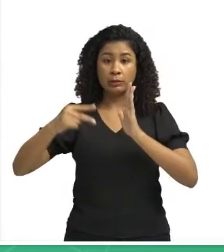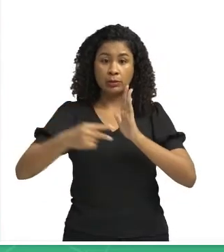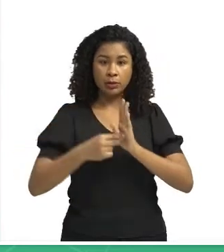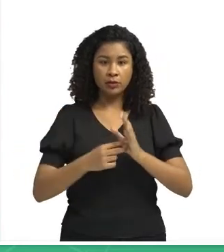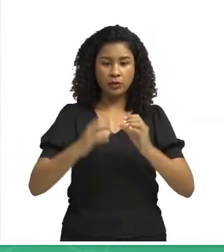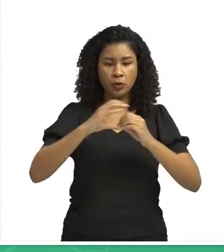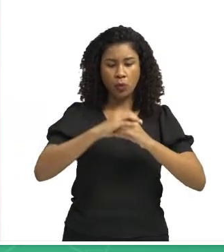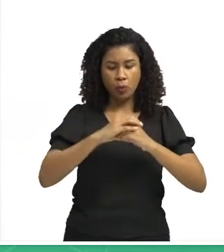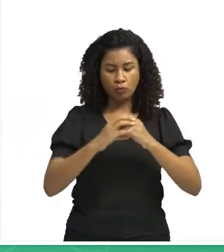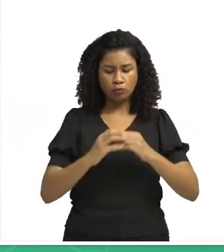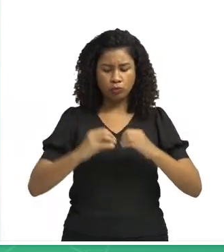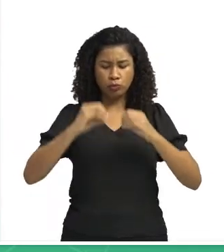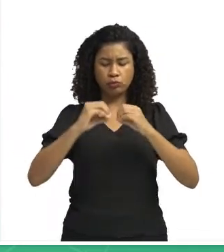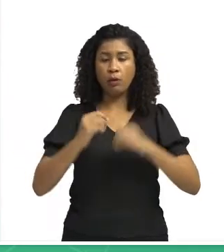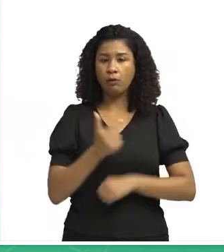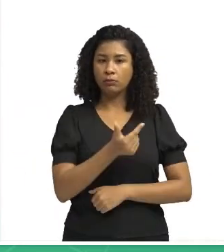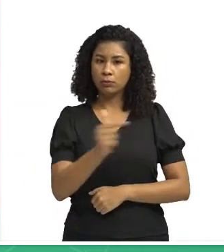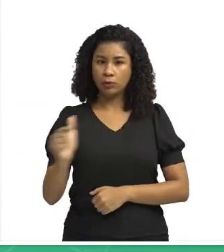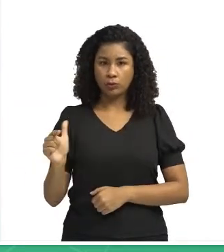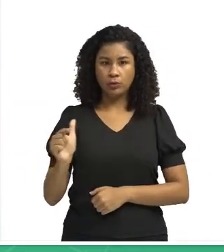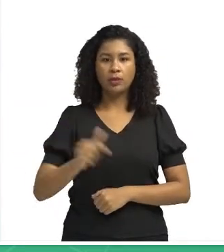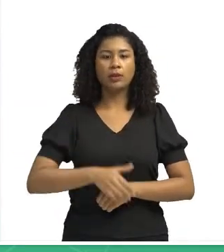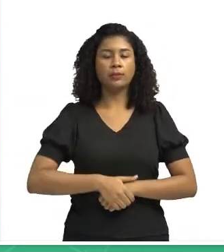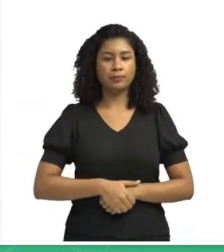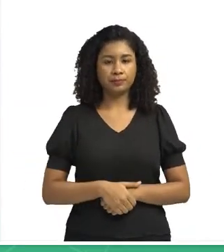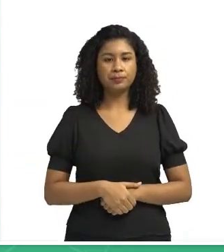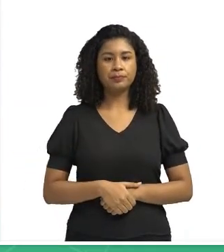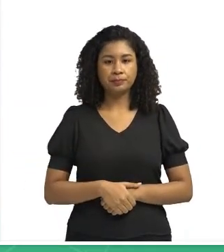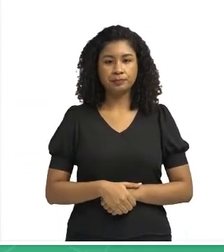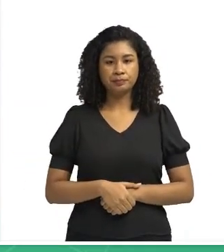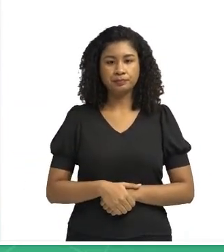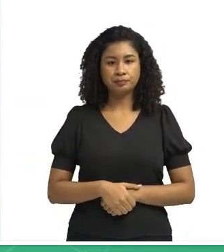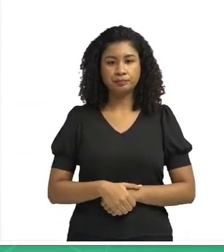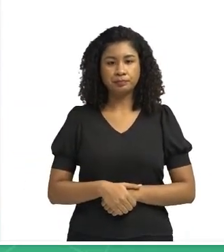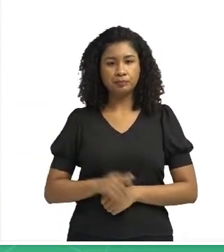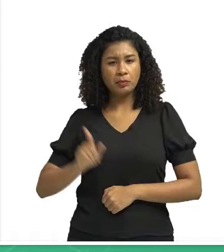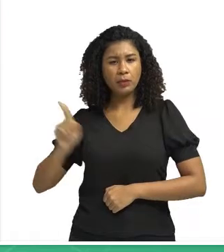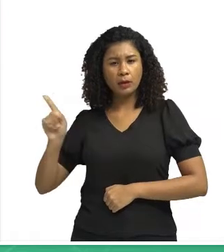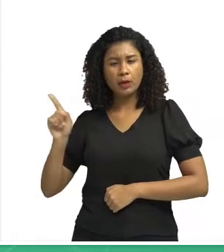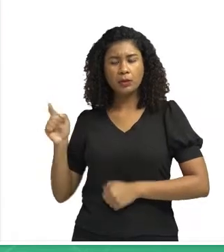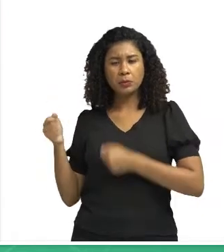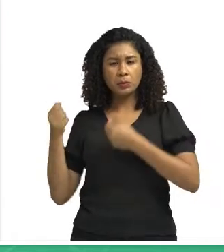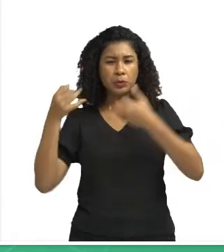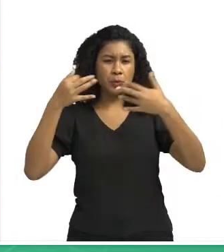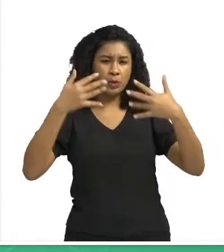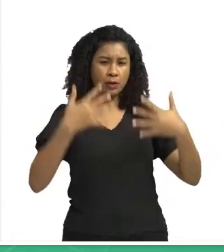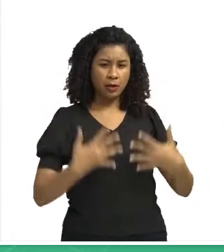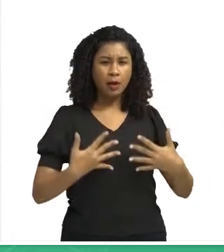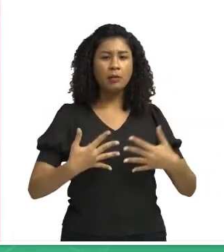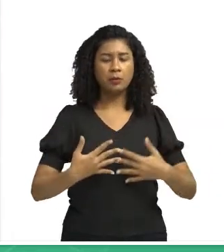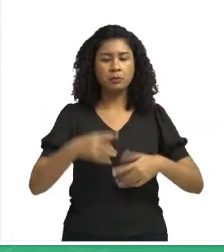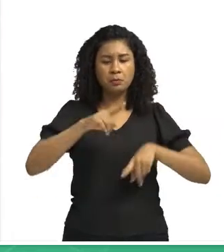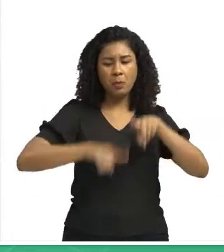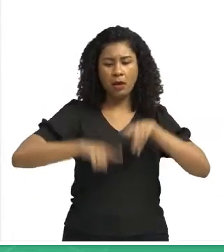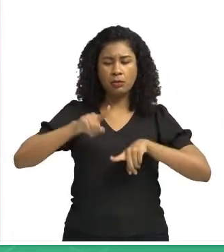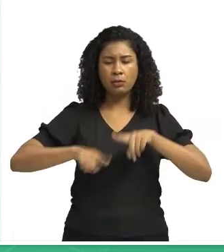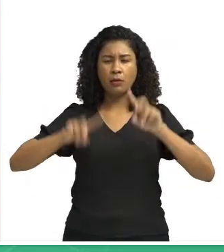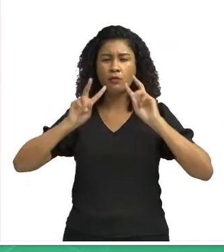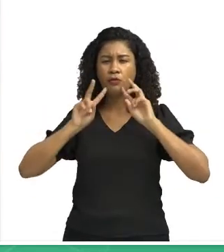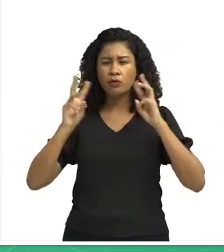Para eles, toda a matéria era formada por pequenas partículas